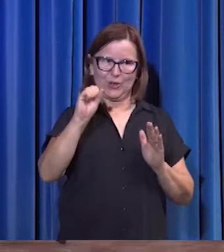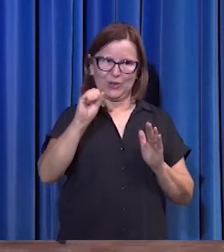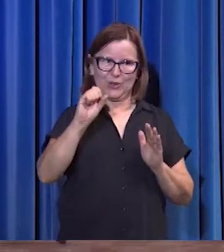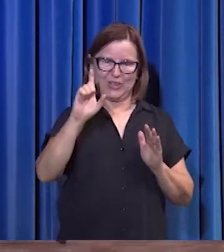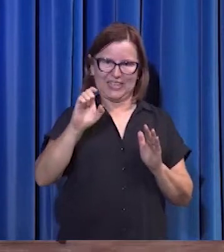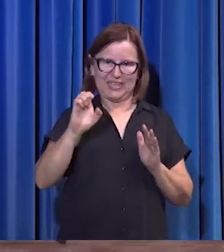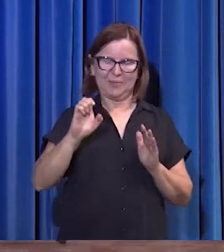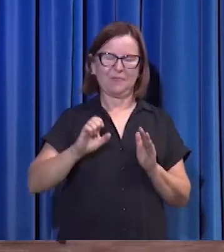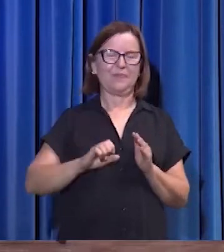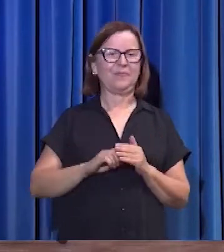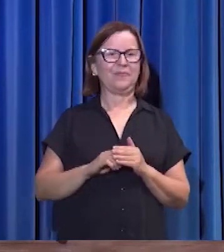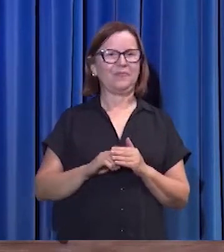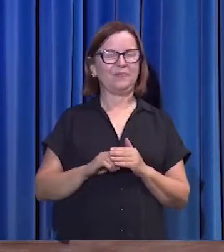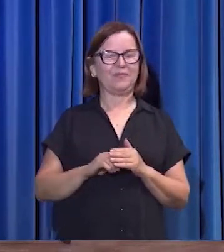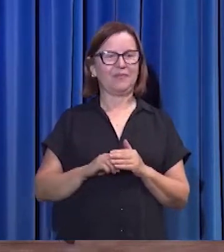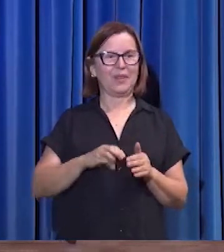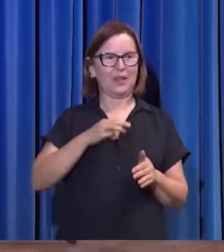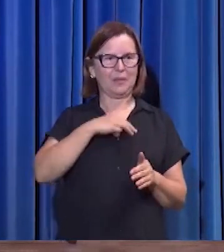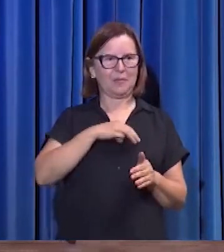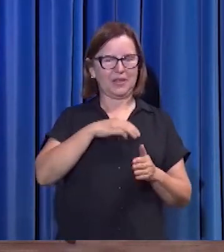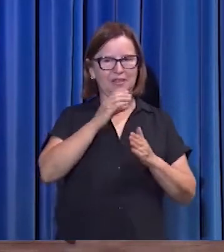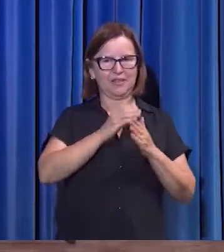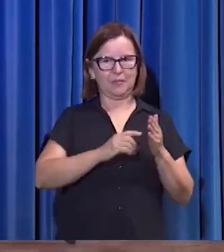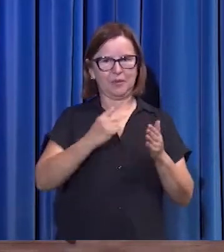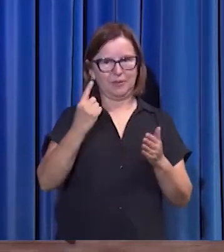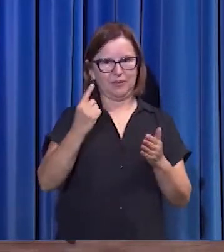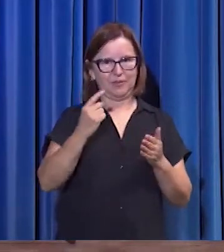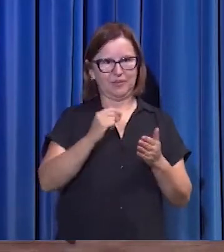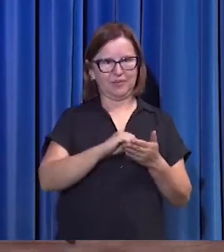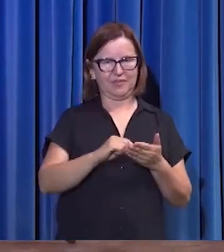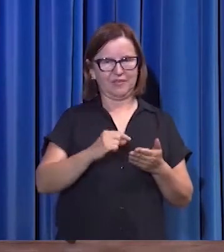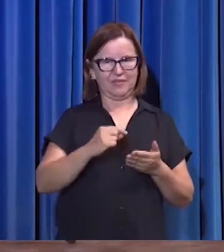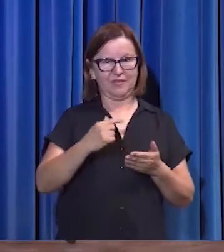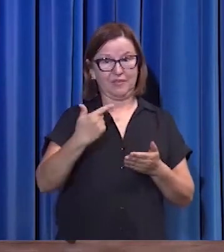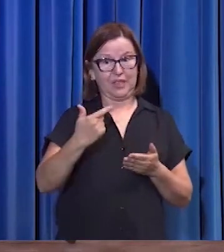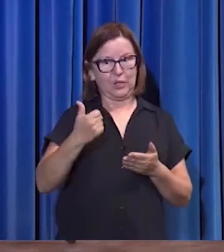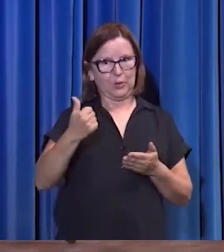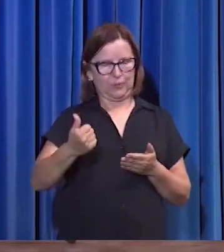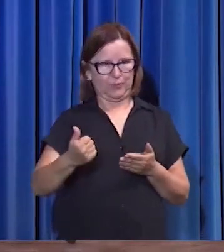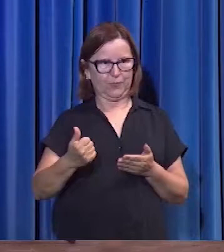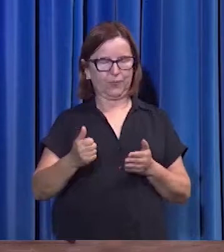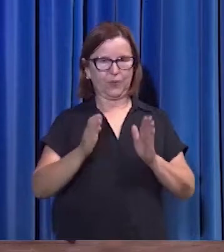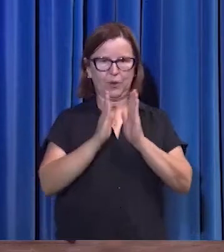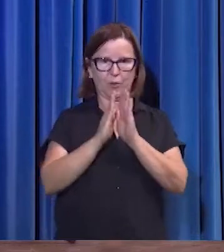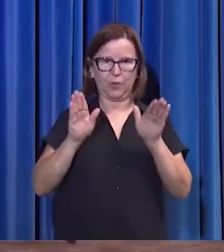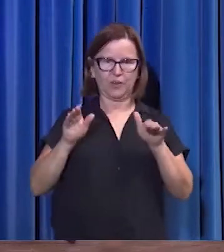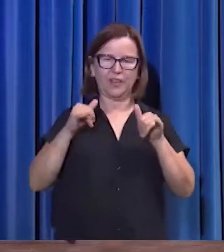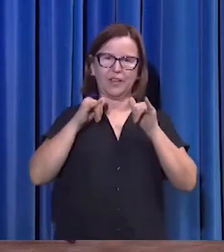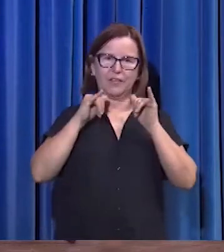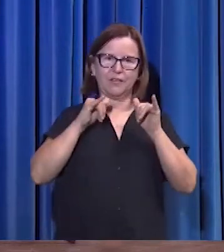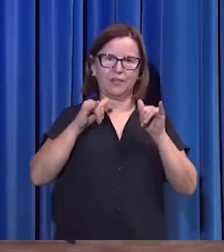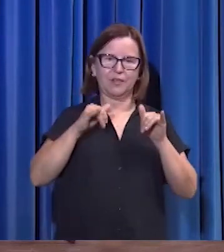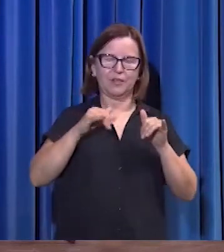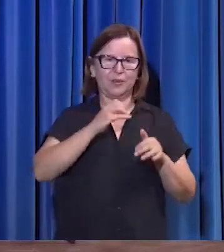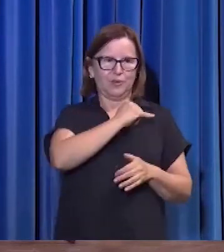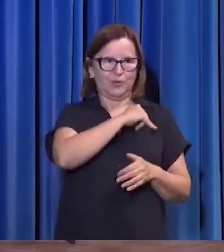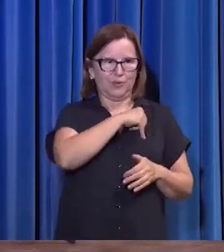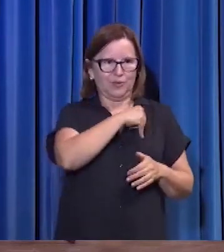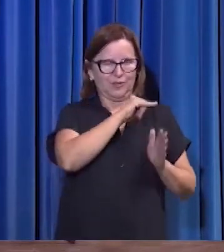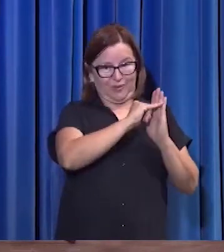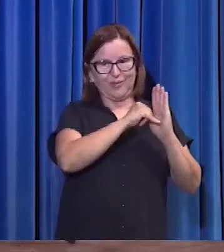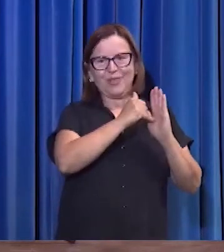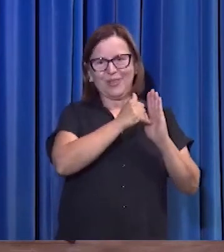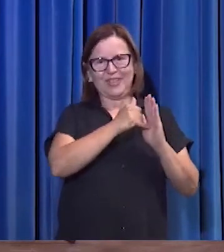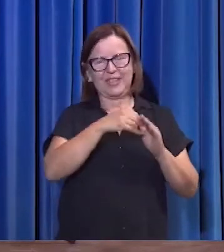1, 21. O anjo falou para José num sonho e José deu o nome. E o